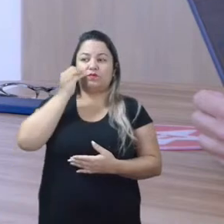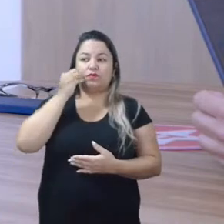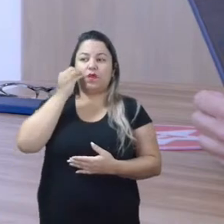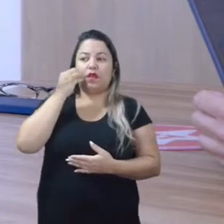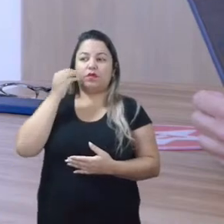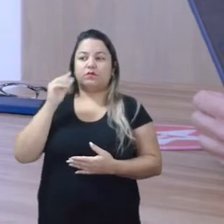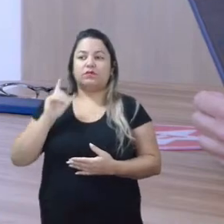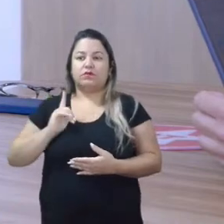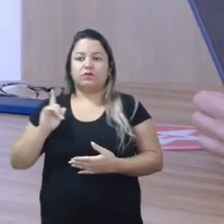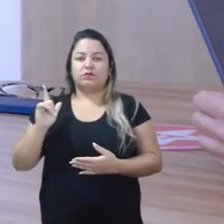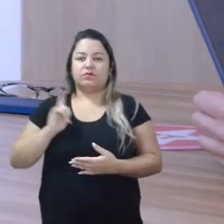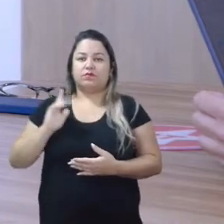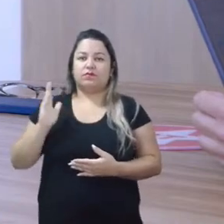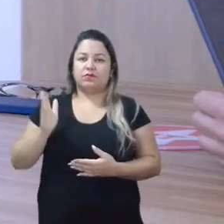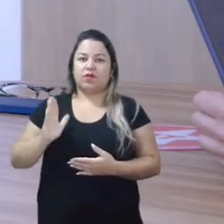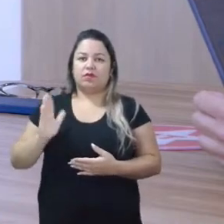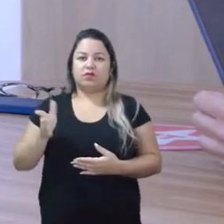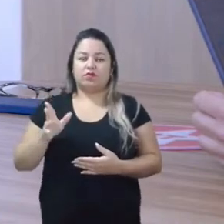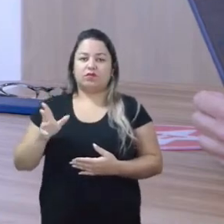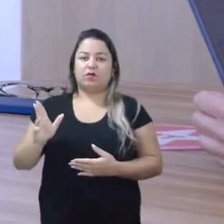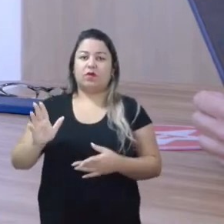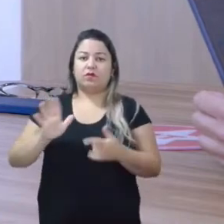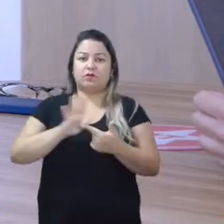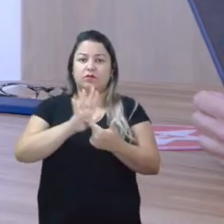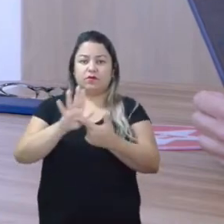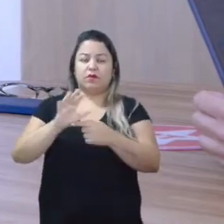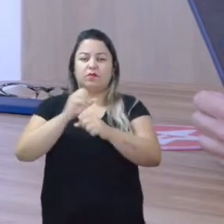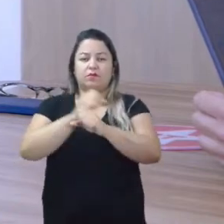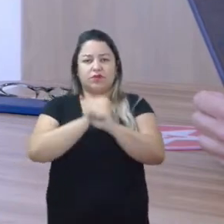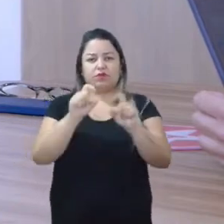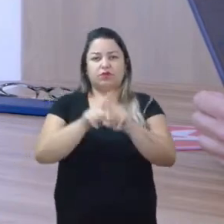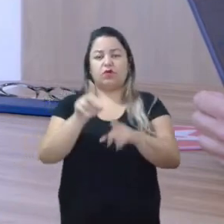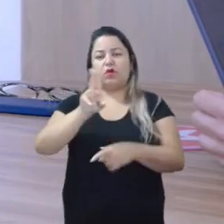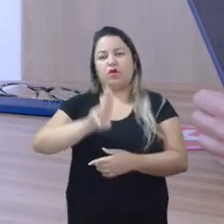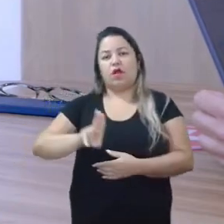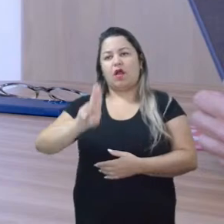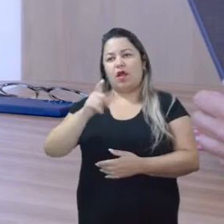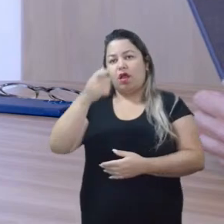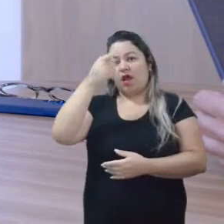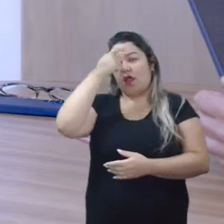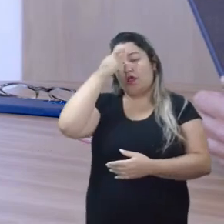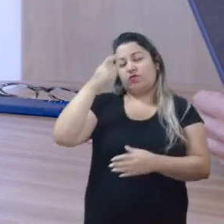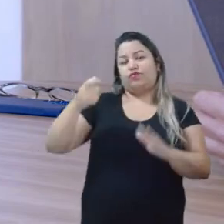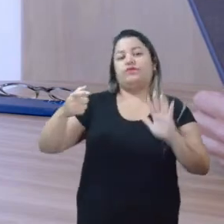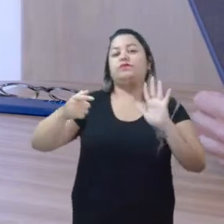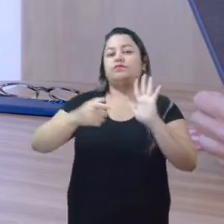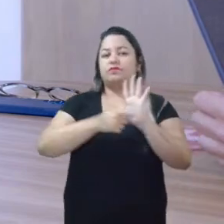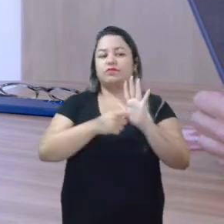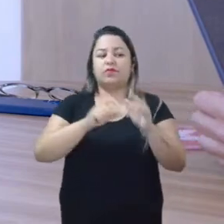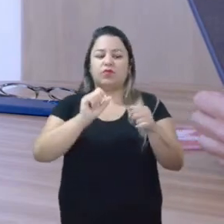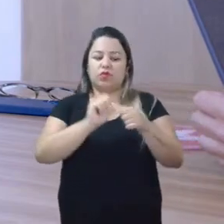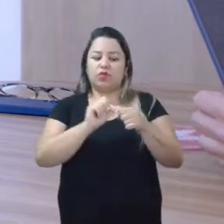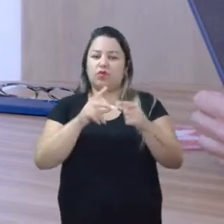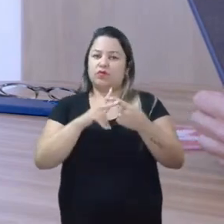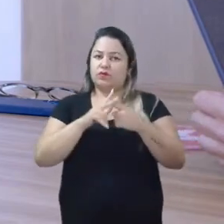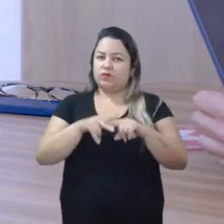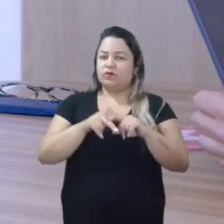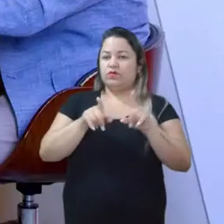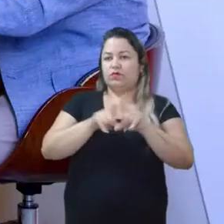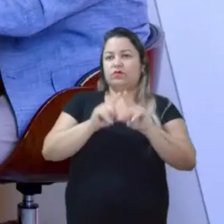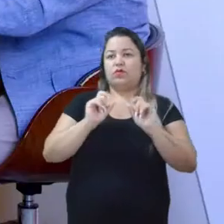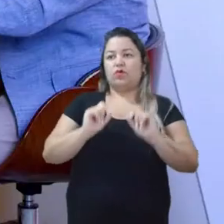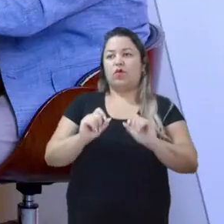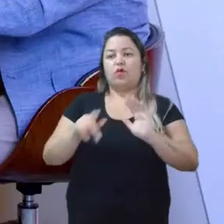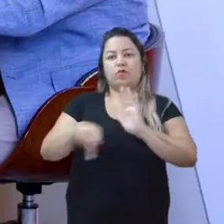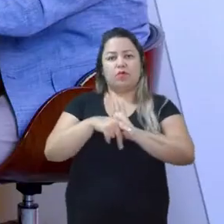que já começam a demonstrar que é possível utilizar a inteligência artificial para fazer algum tipo de moderação de conteúdo. E o próprio algoritmo, eu acredito que já